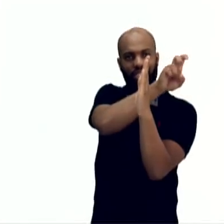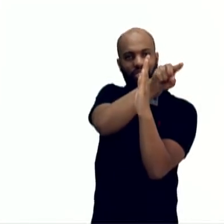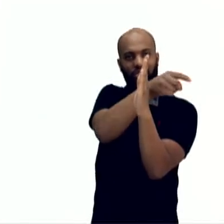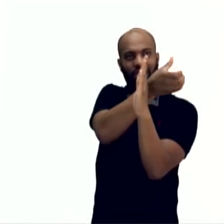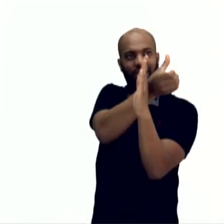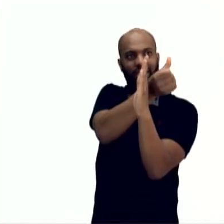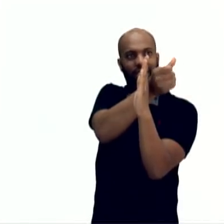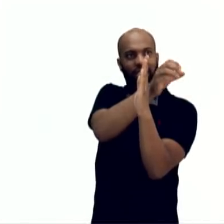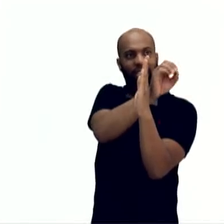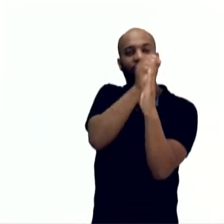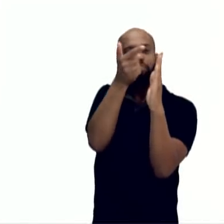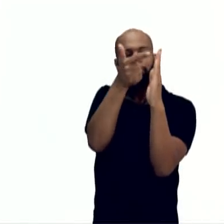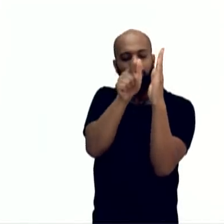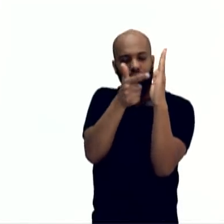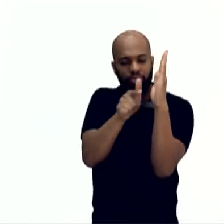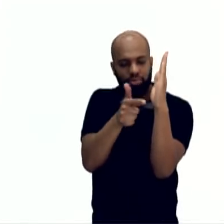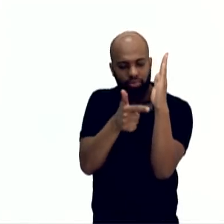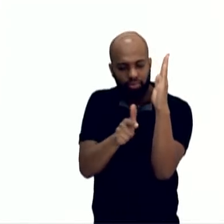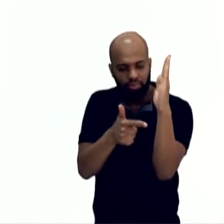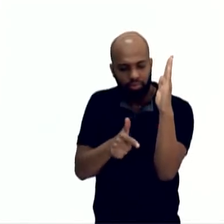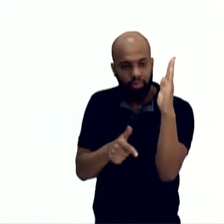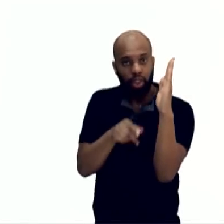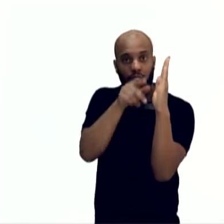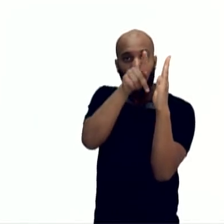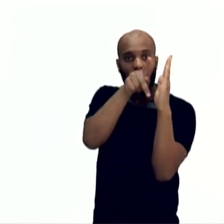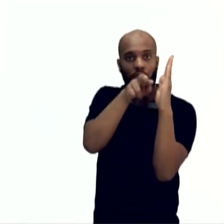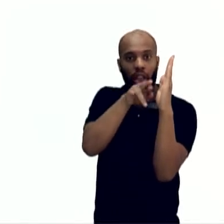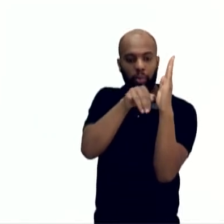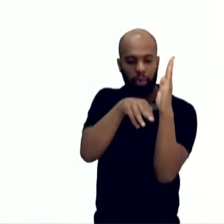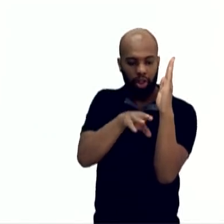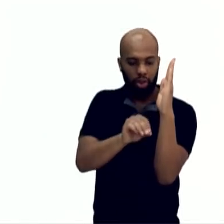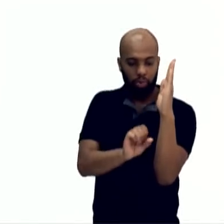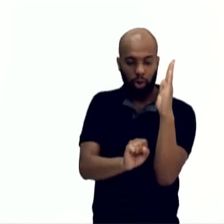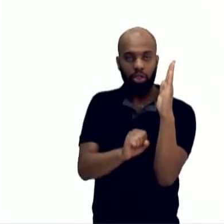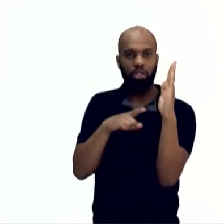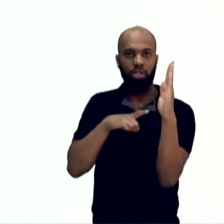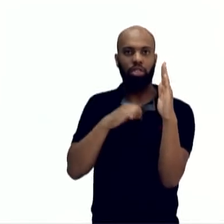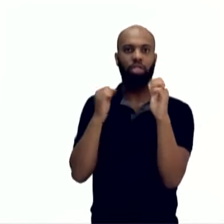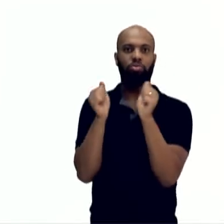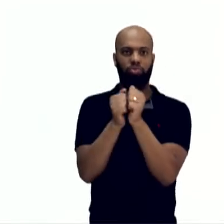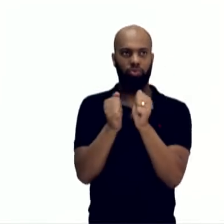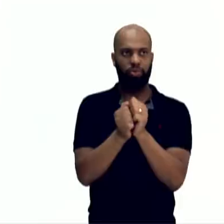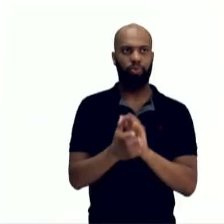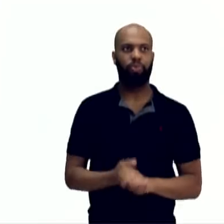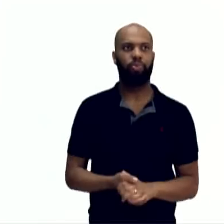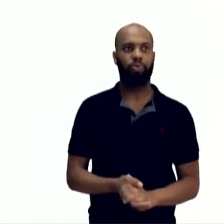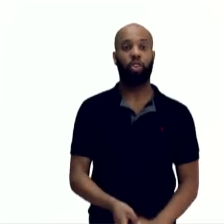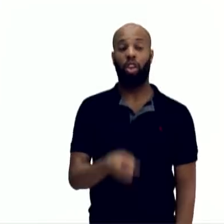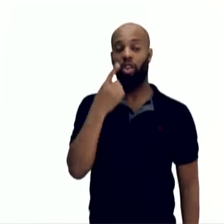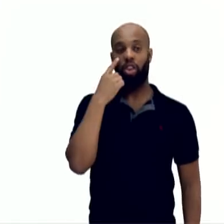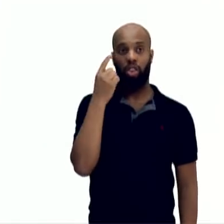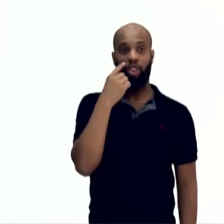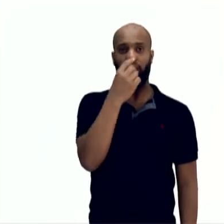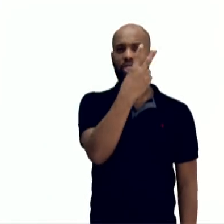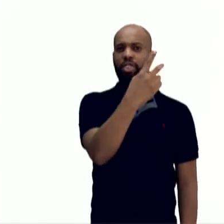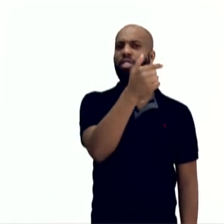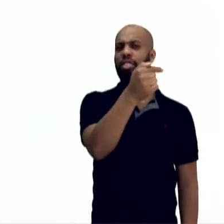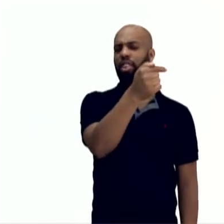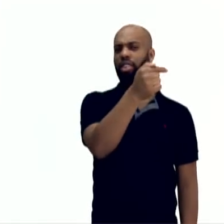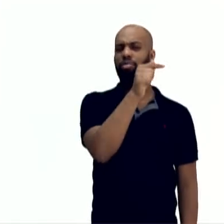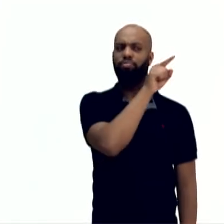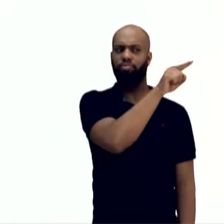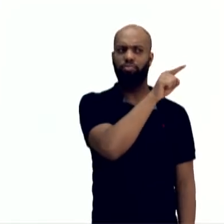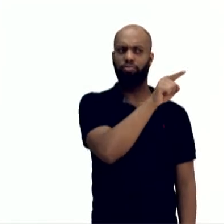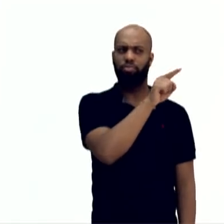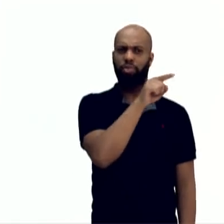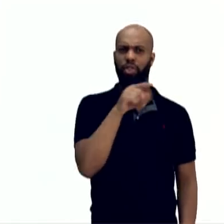achar os divisores primos comuns. Vamos lá? O 27, primeiro analisa. O